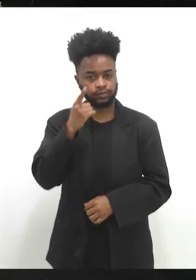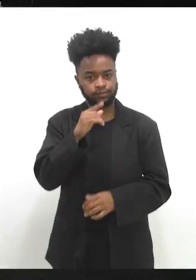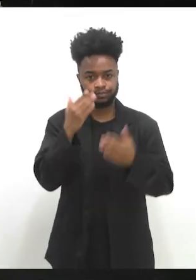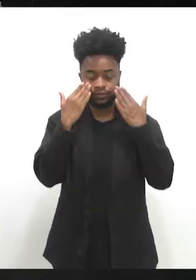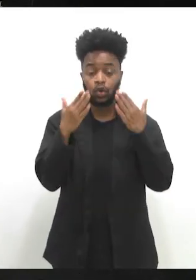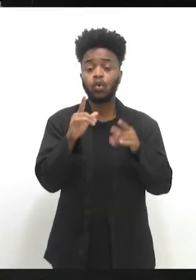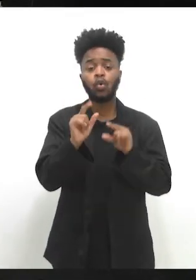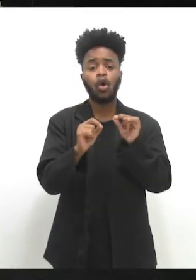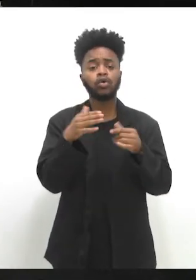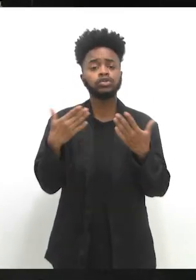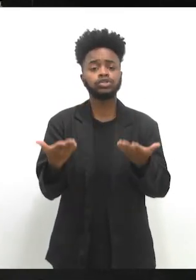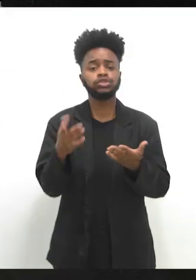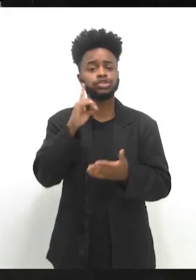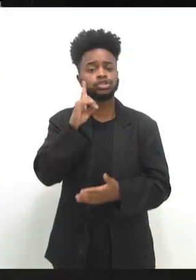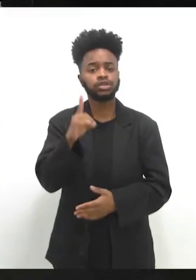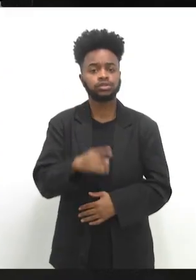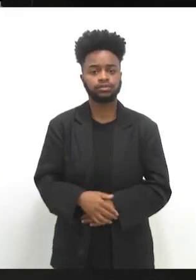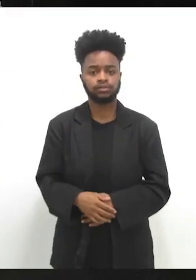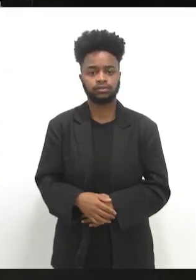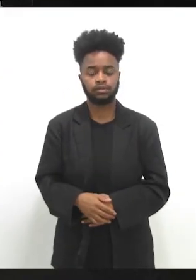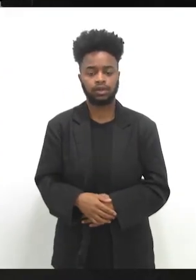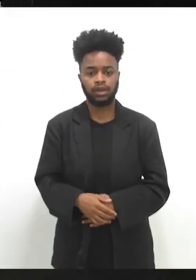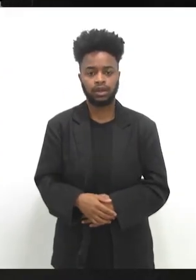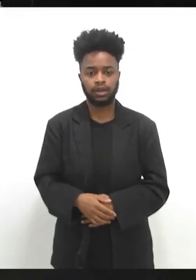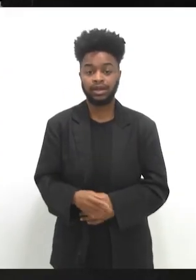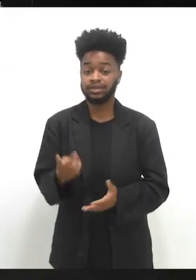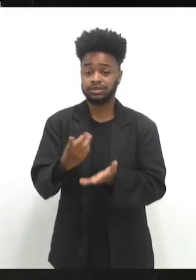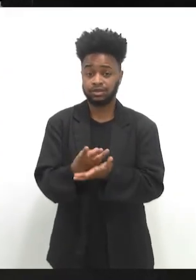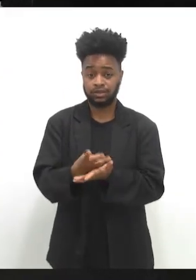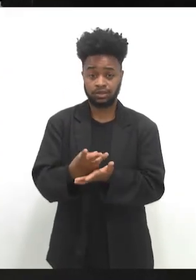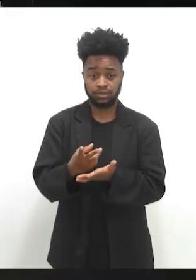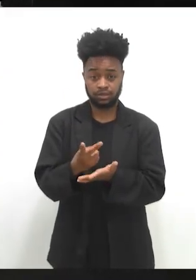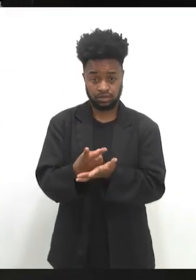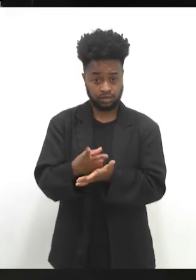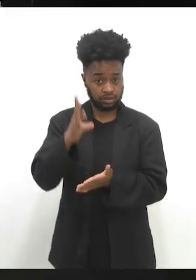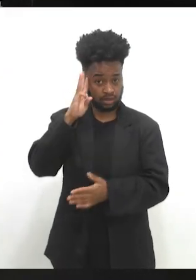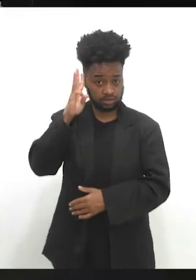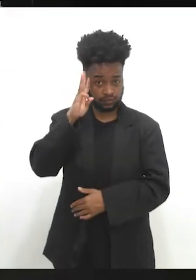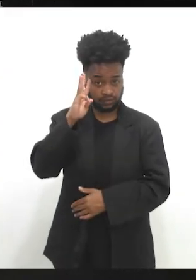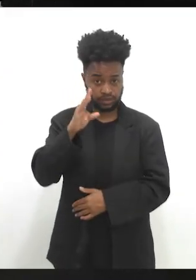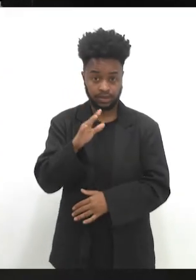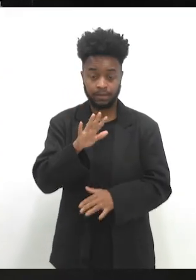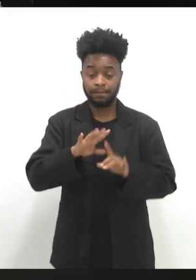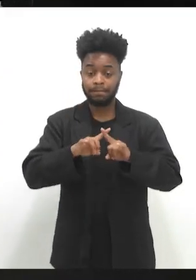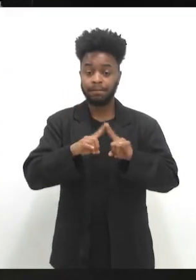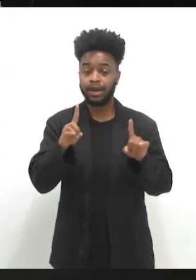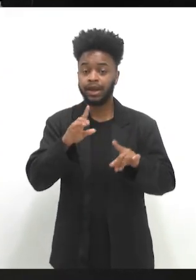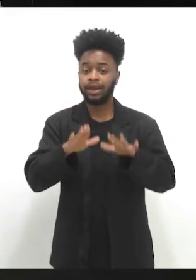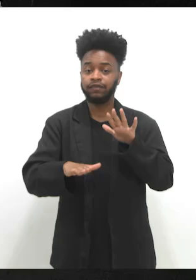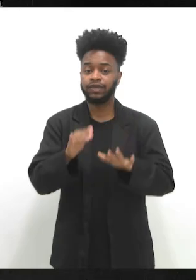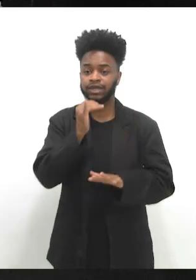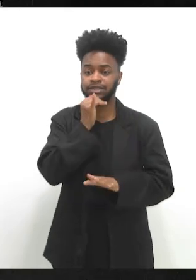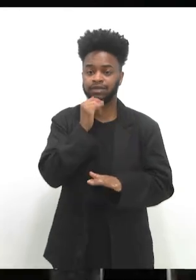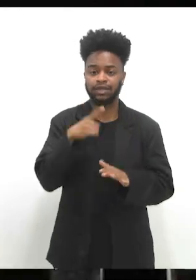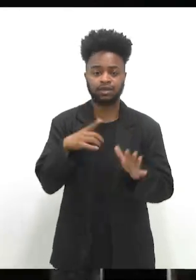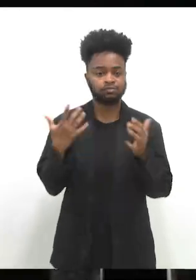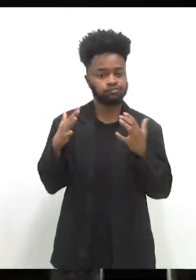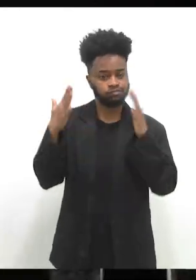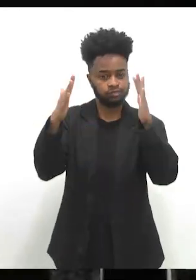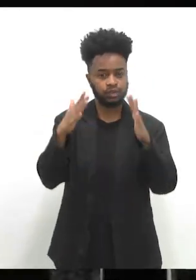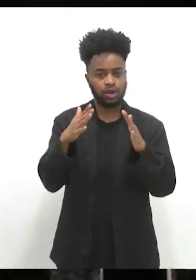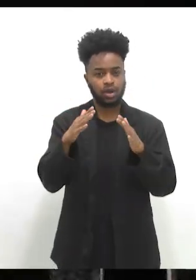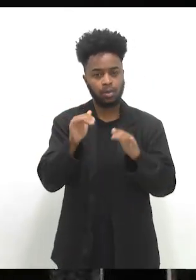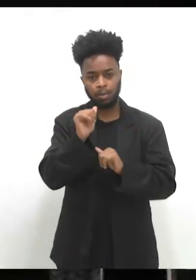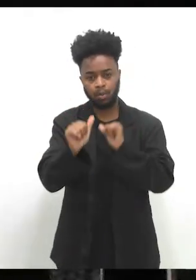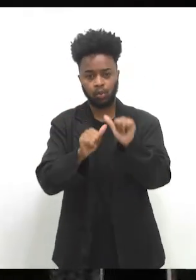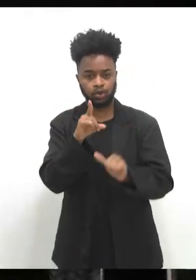consegue fazer. Qual é o dia da semana? Sempre, a gente geralmente põe às terças-feiras, mas, por exemplo, quando tem algumas coisas de comemoração, a